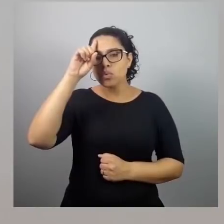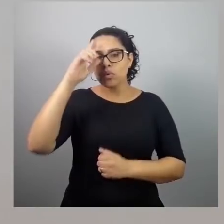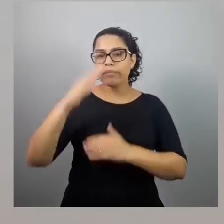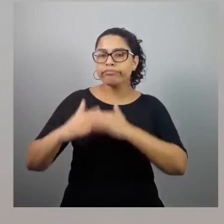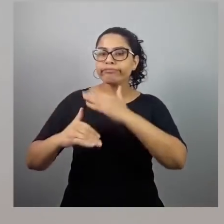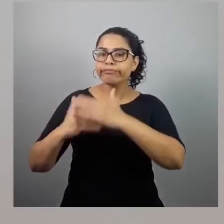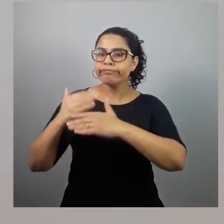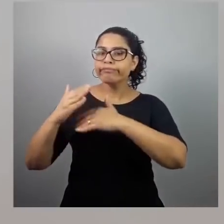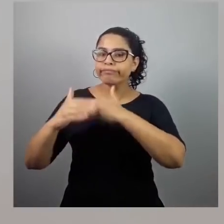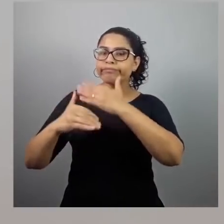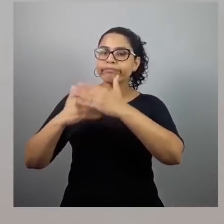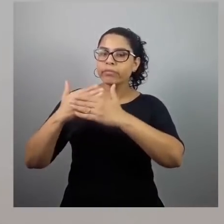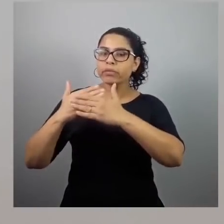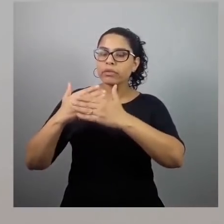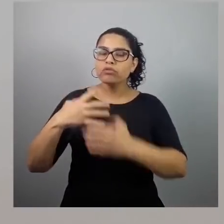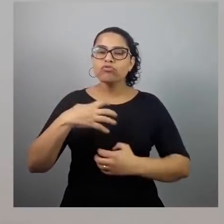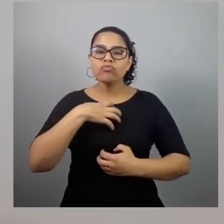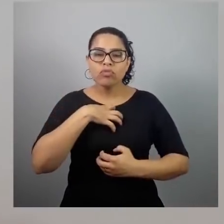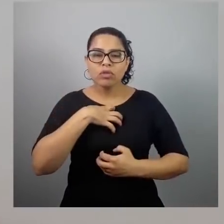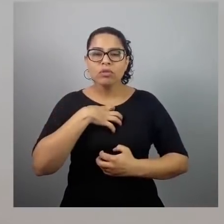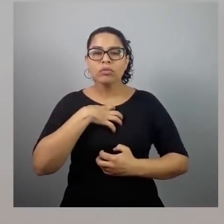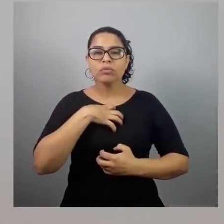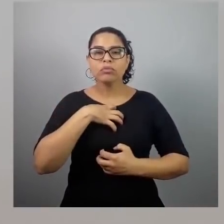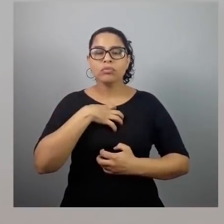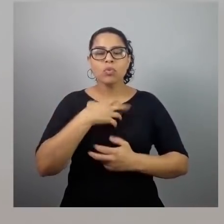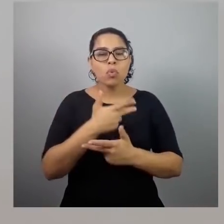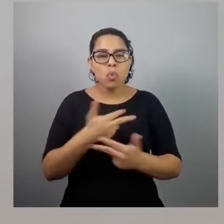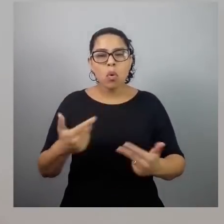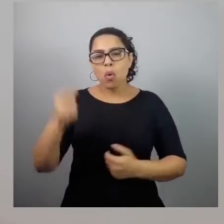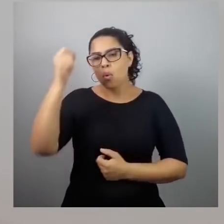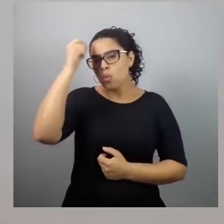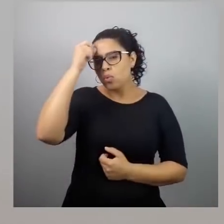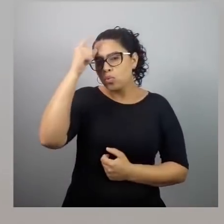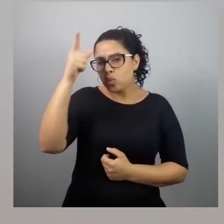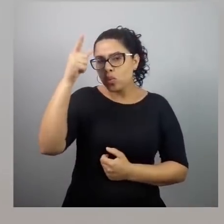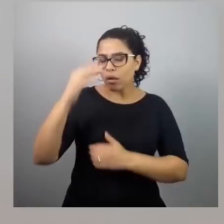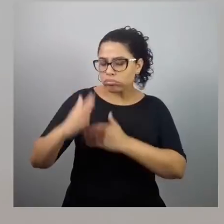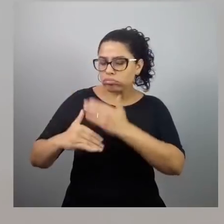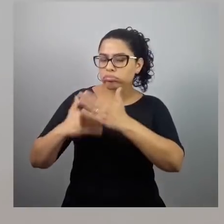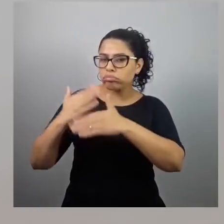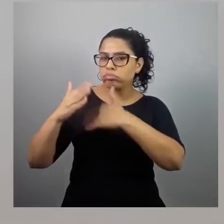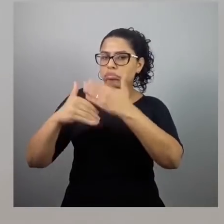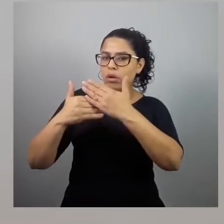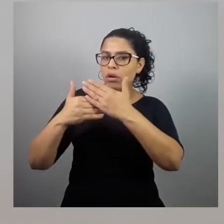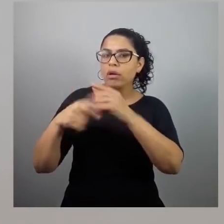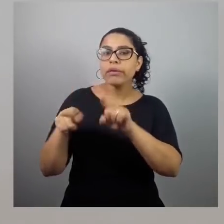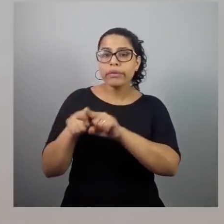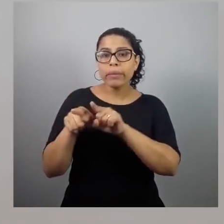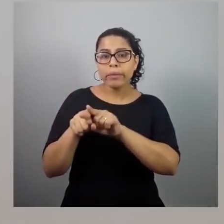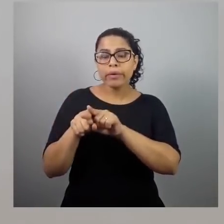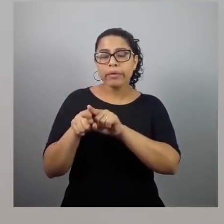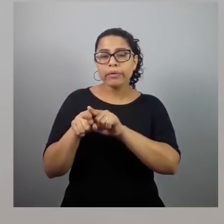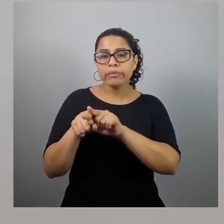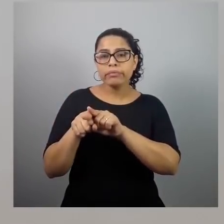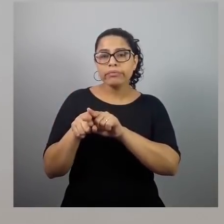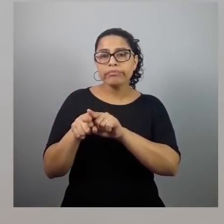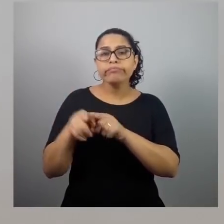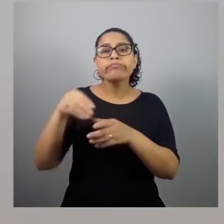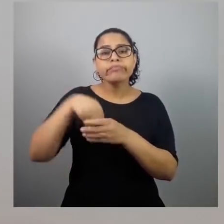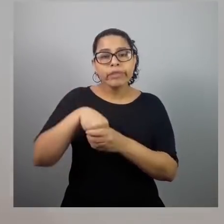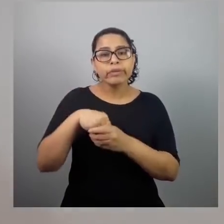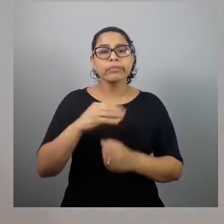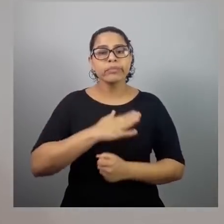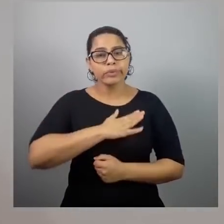que constroem os seus hábitos, as suas crenças, as suas tradições e também alimentam alguns dos seus